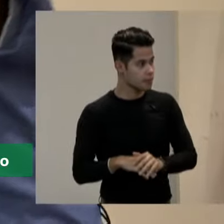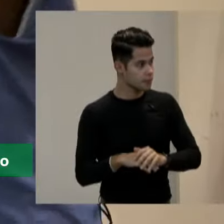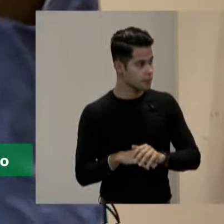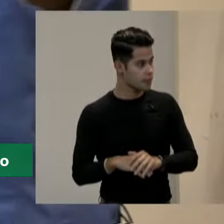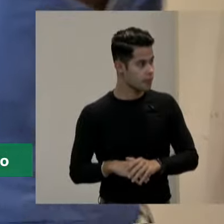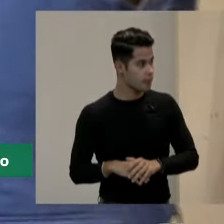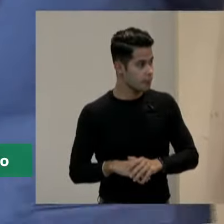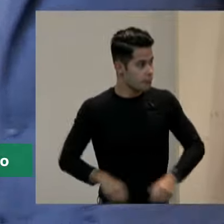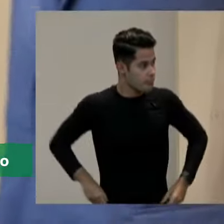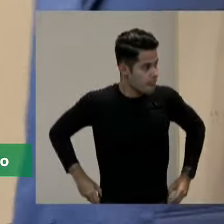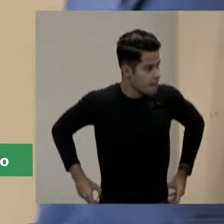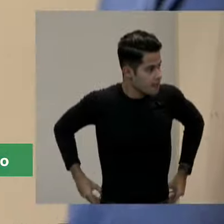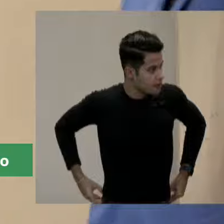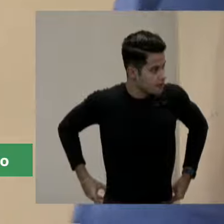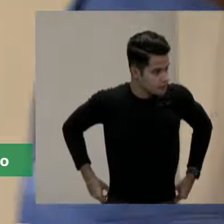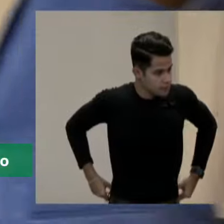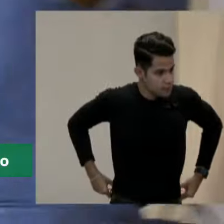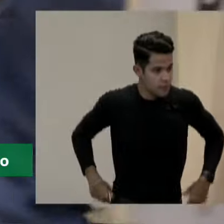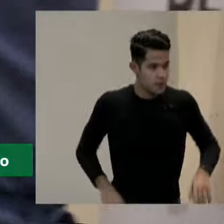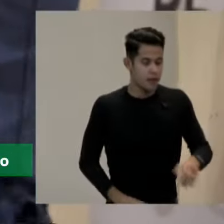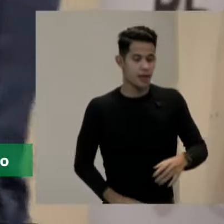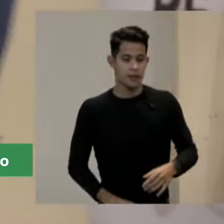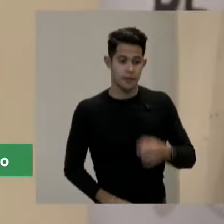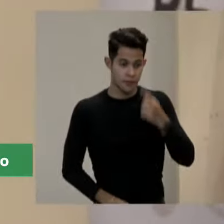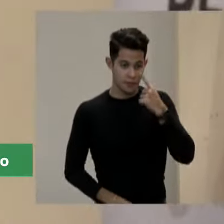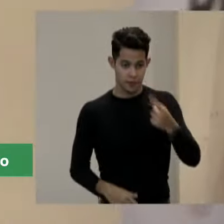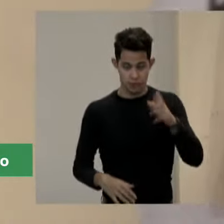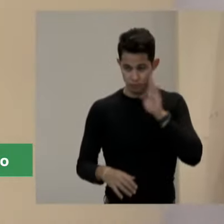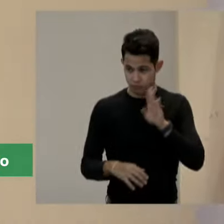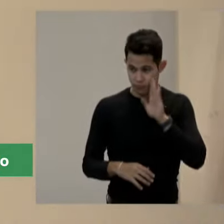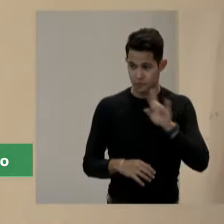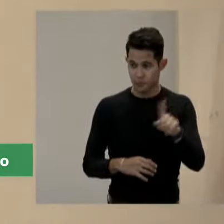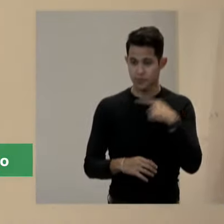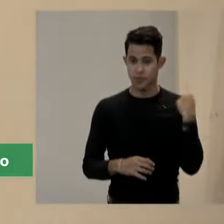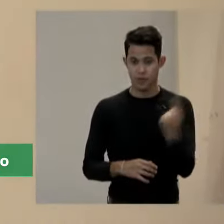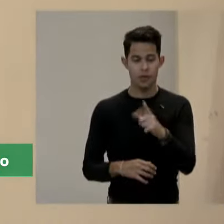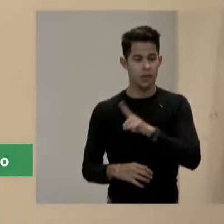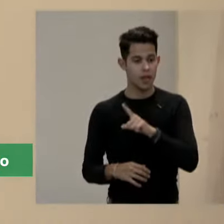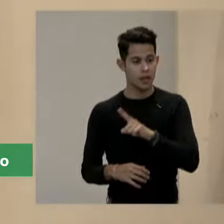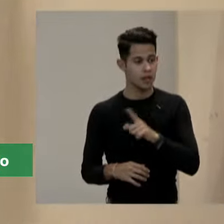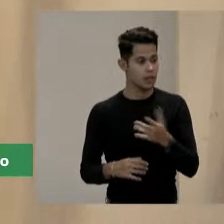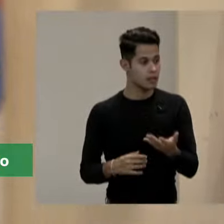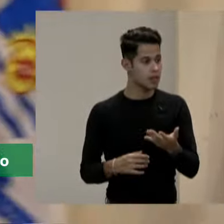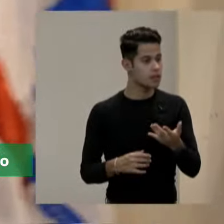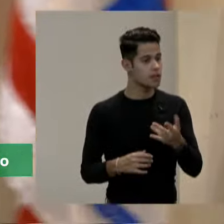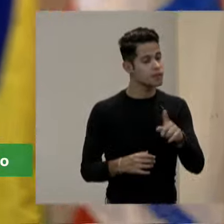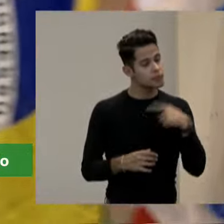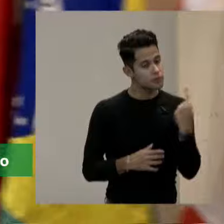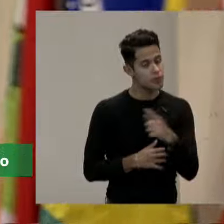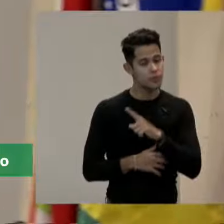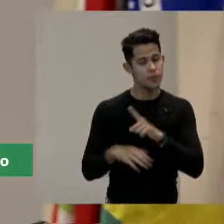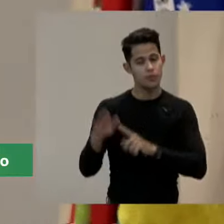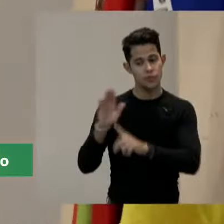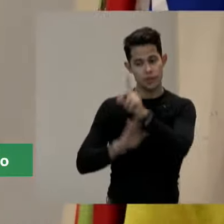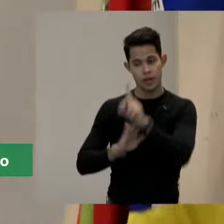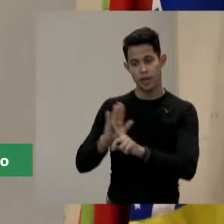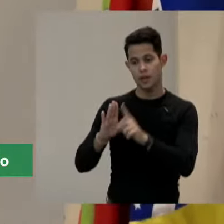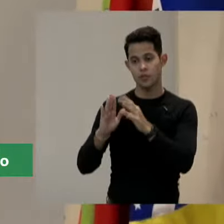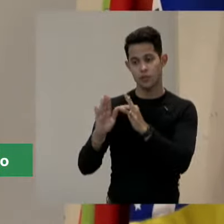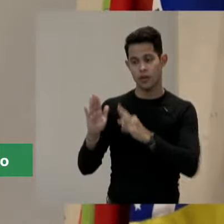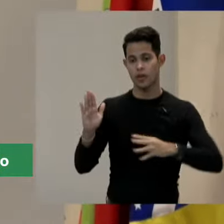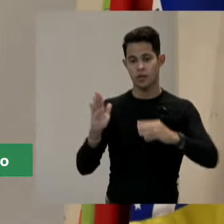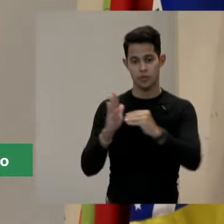Está vendo como que é? Olha que legal. Então, nós temos direito a tudo. Nós temos direito a tudo. Mas nem